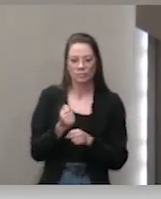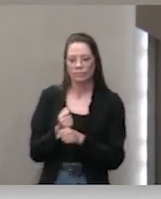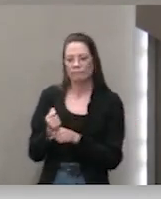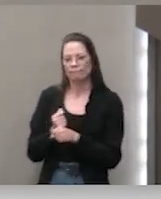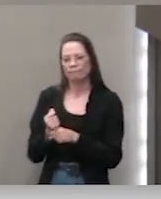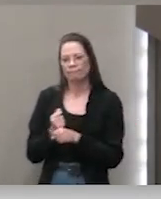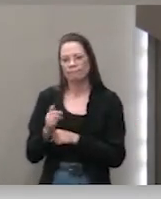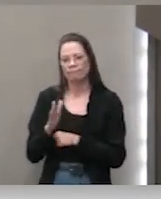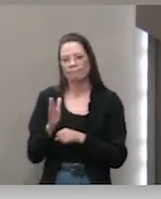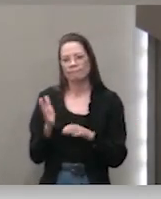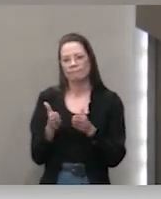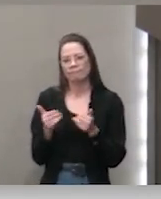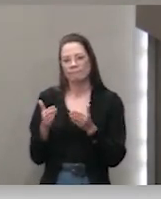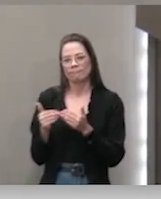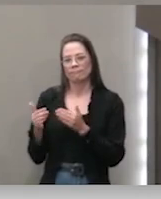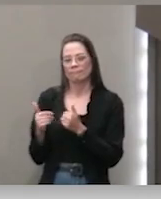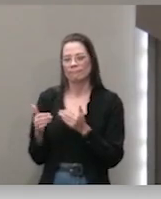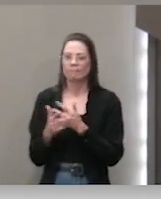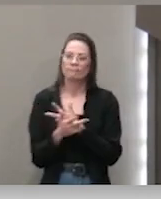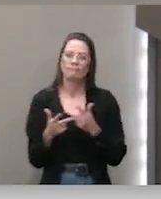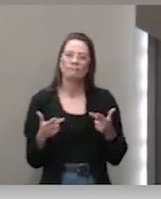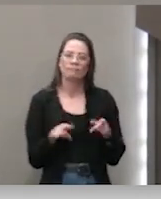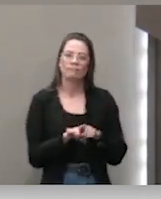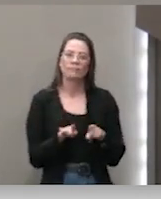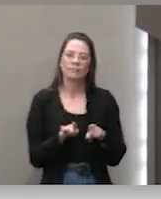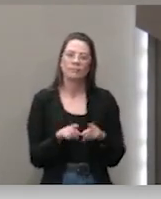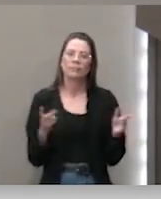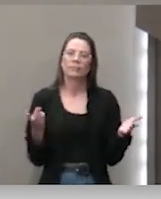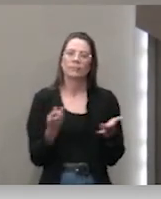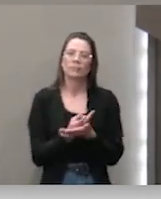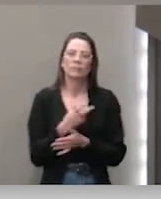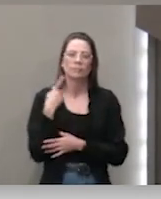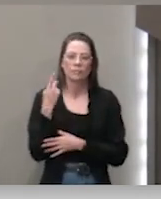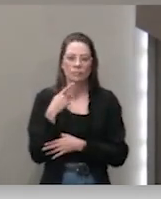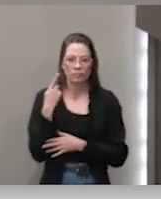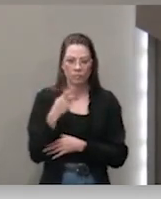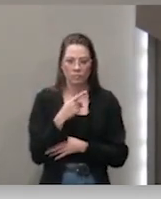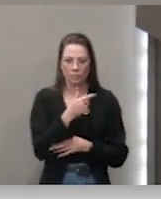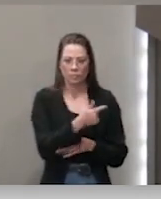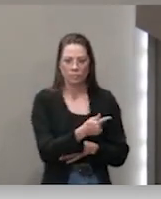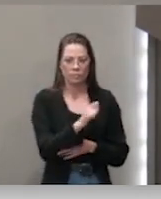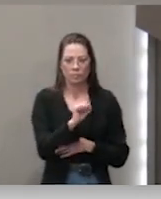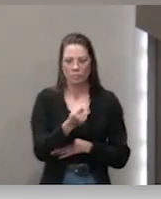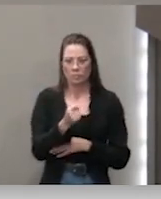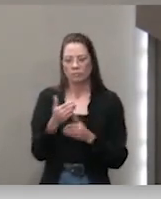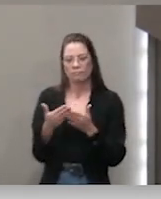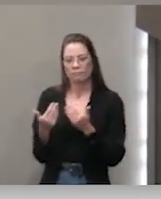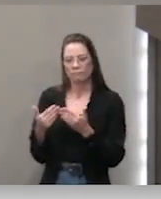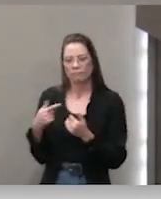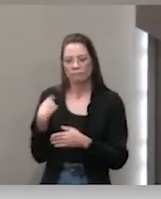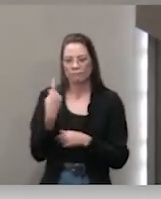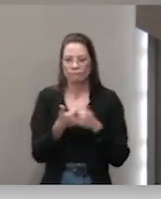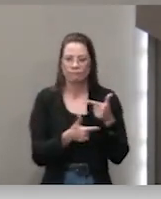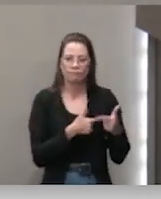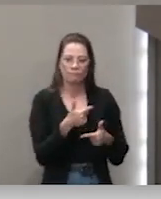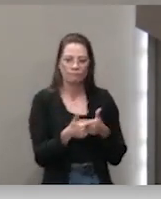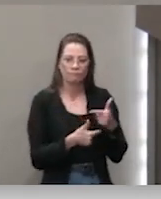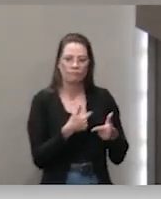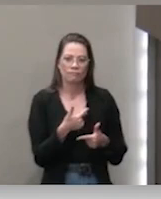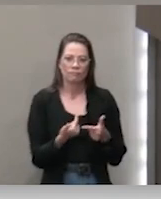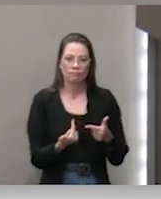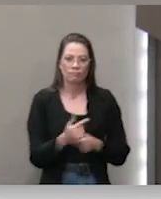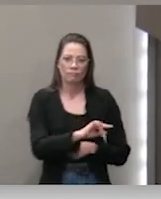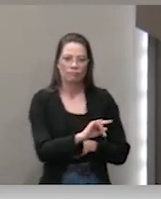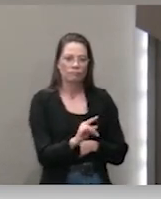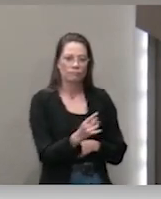enquanto os outros pedidos, até mesmo no caso do vereador Renato, que fez 7, 8 pedidos, enfim, a gente trabalha, mas aquele que chega